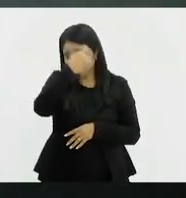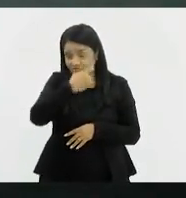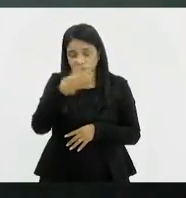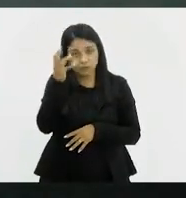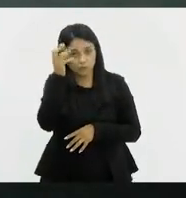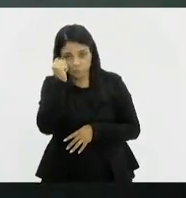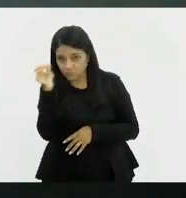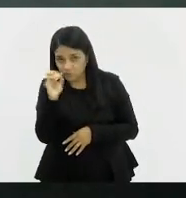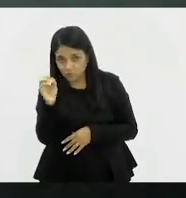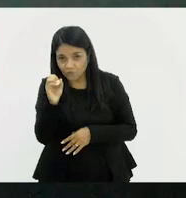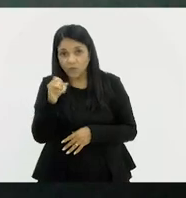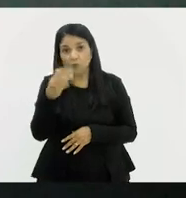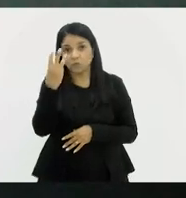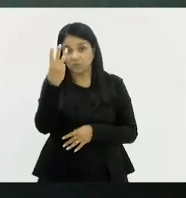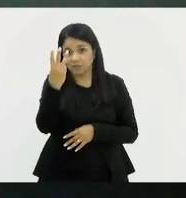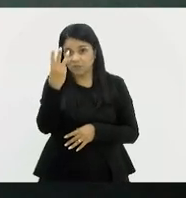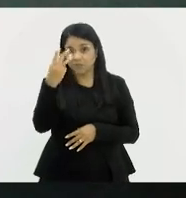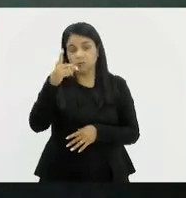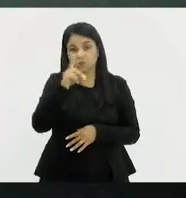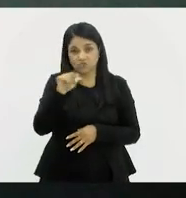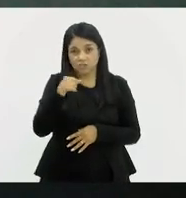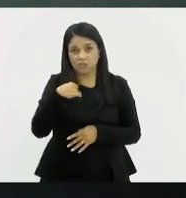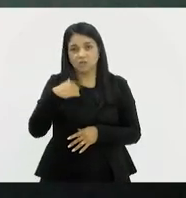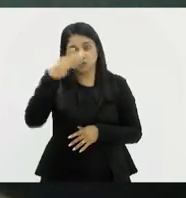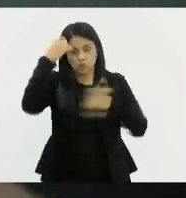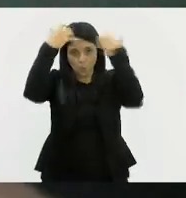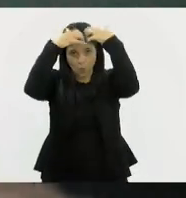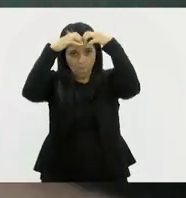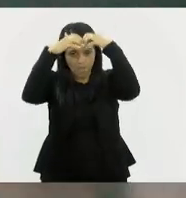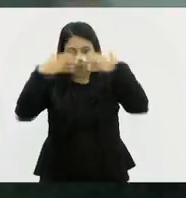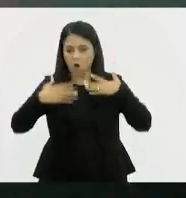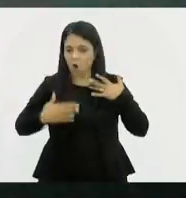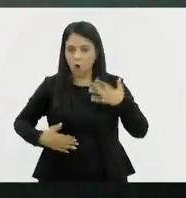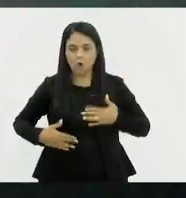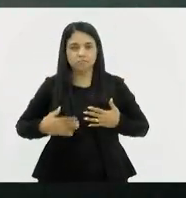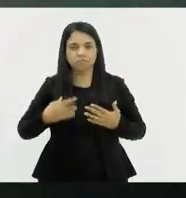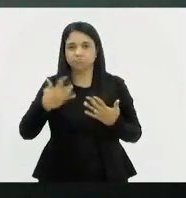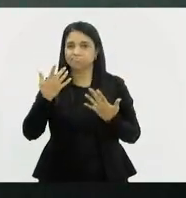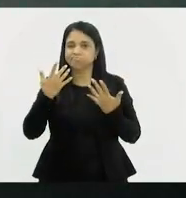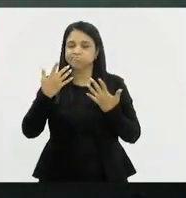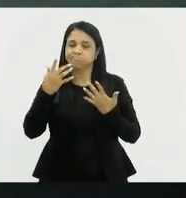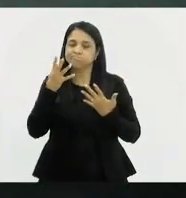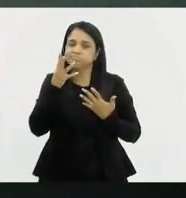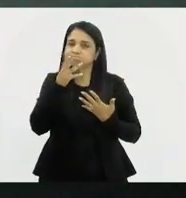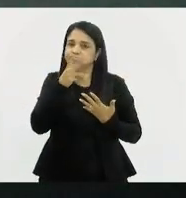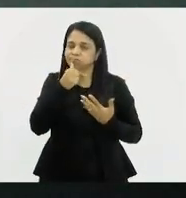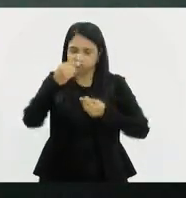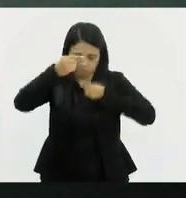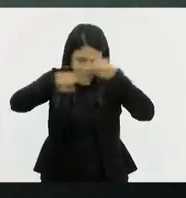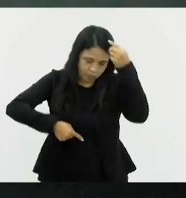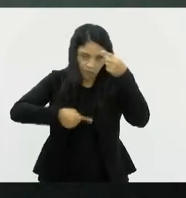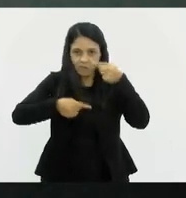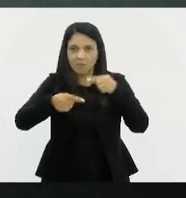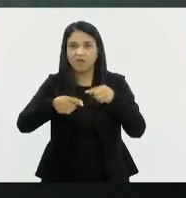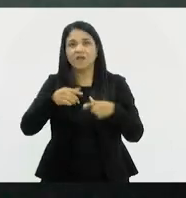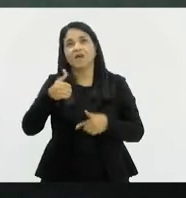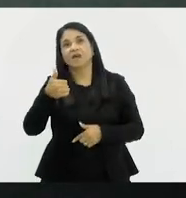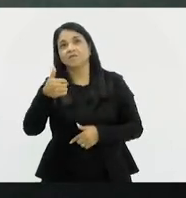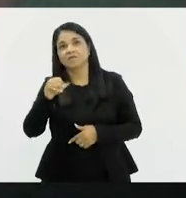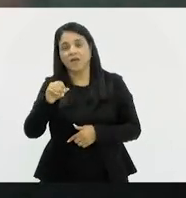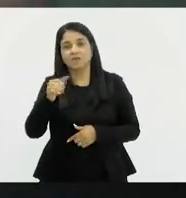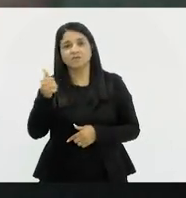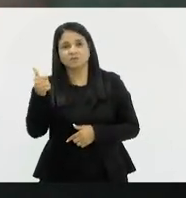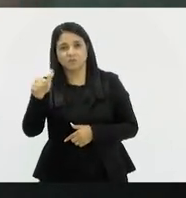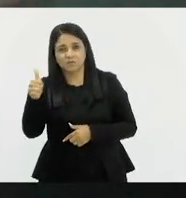observa como sua mente, o seu corpo não funciona bem. Então, chega ali pelas 10, 11 horas, põe ele